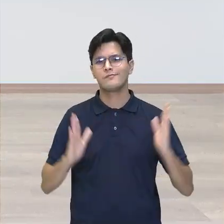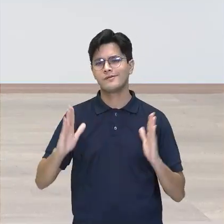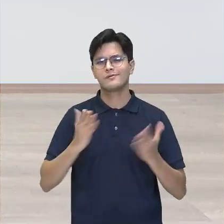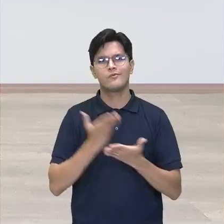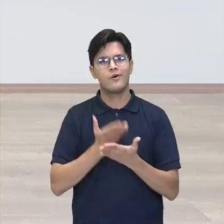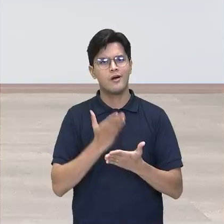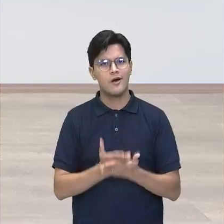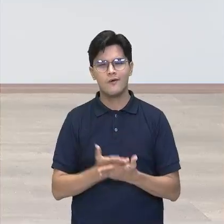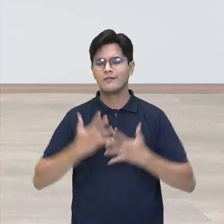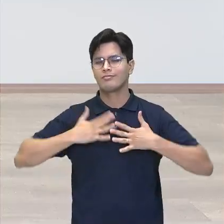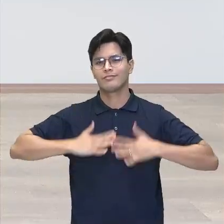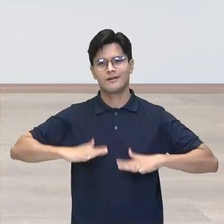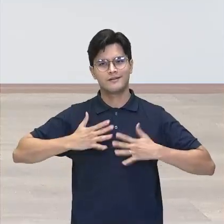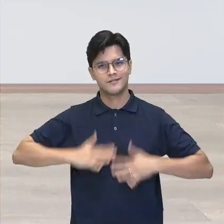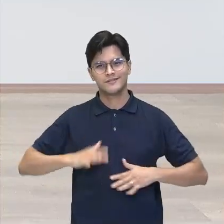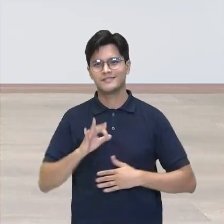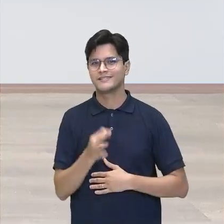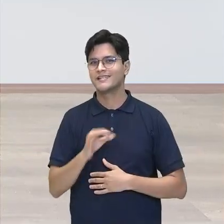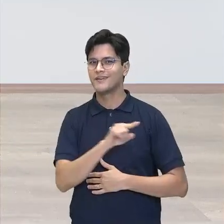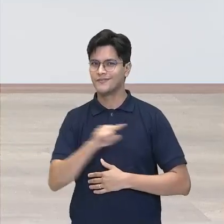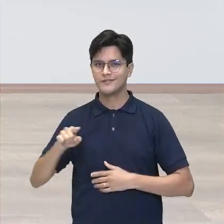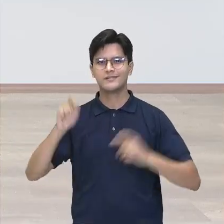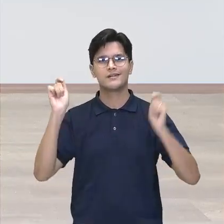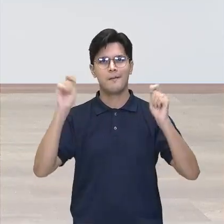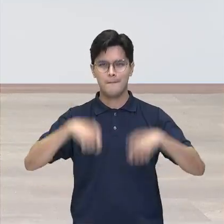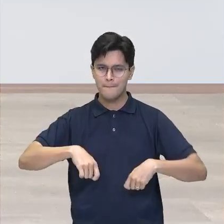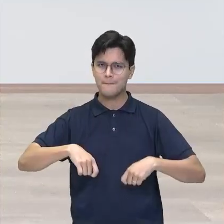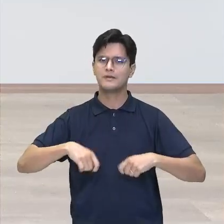consigam fluir nesse ano